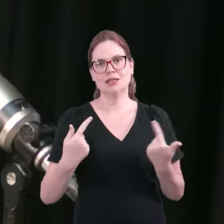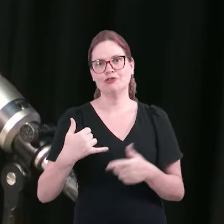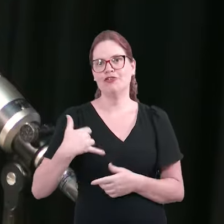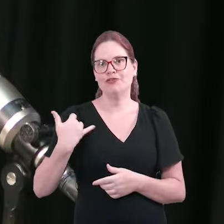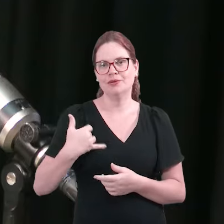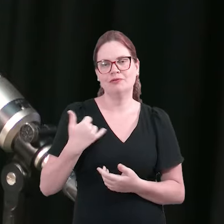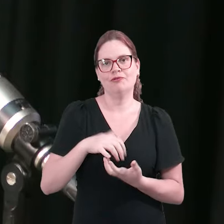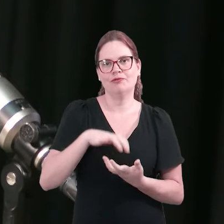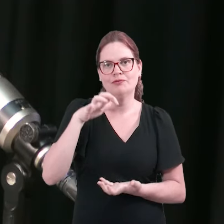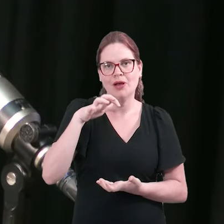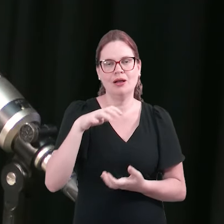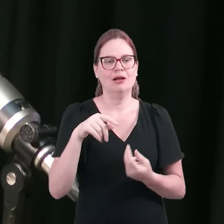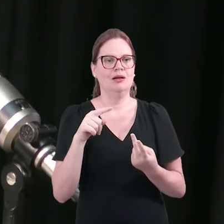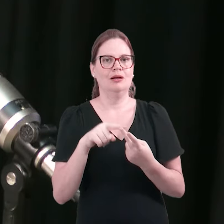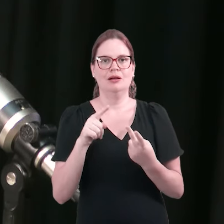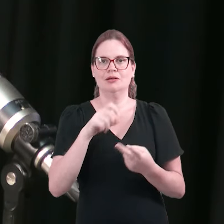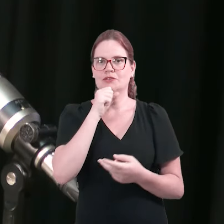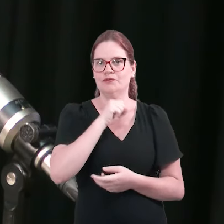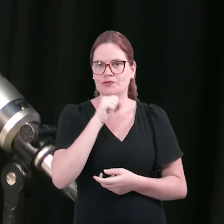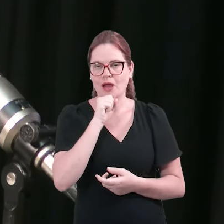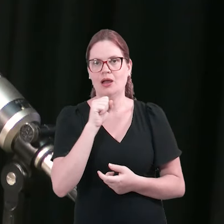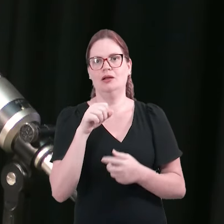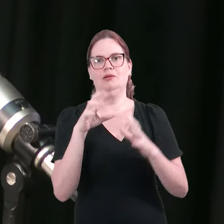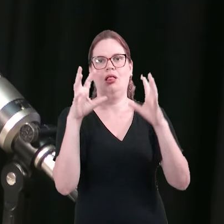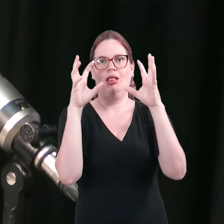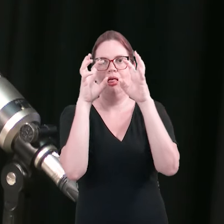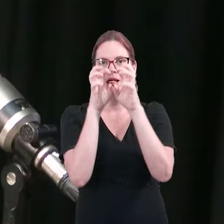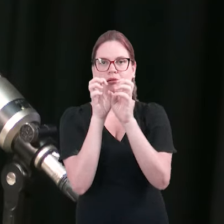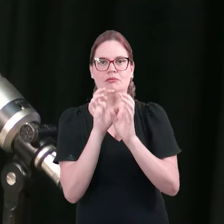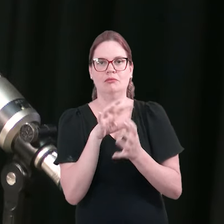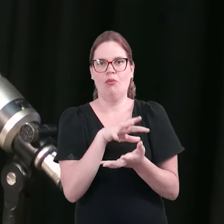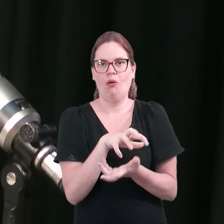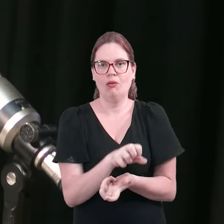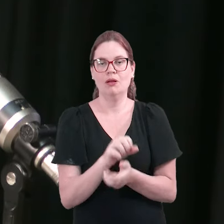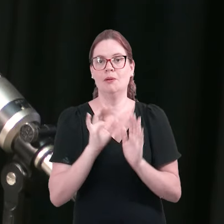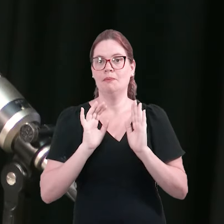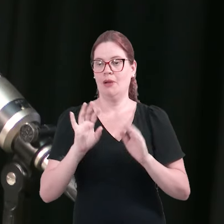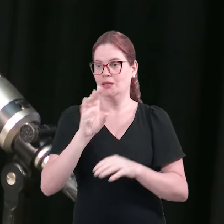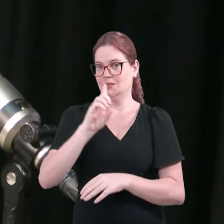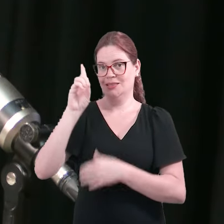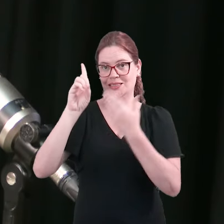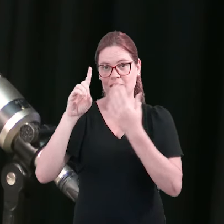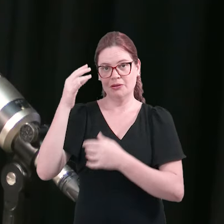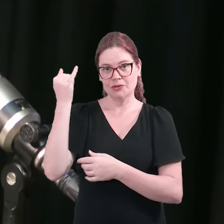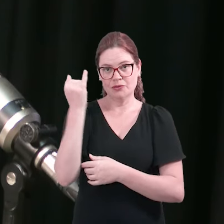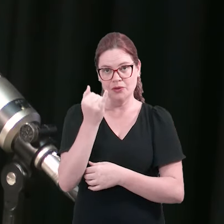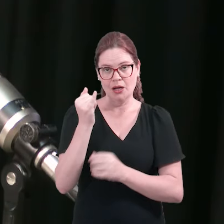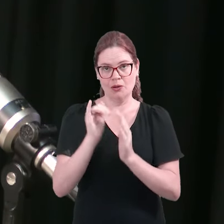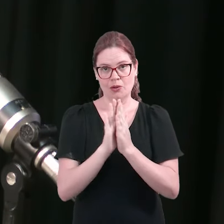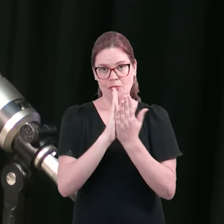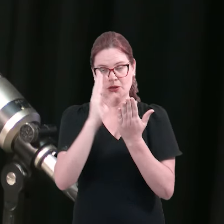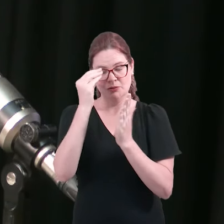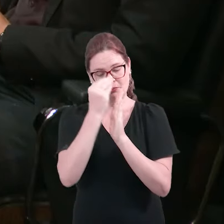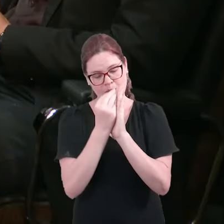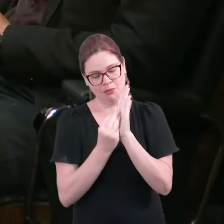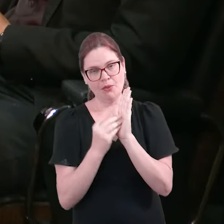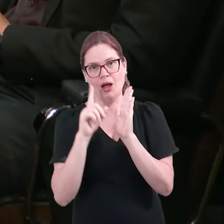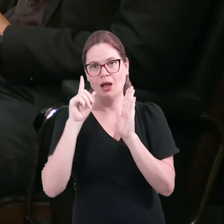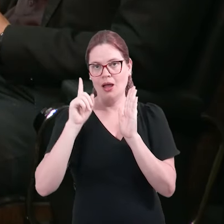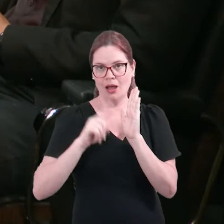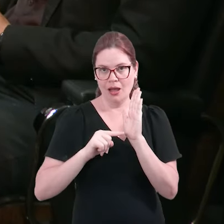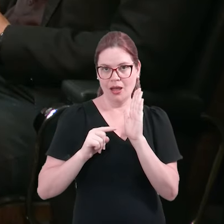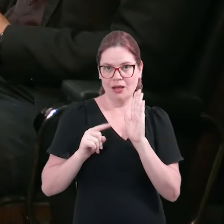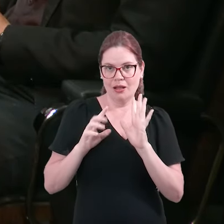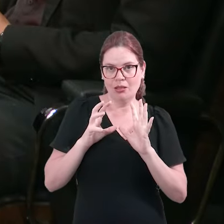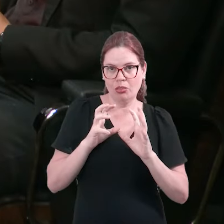vai sofrer a ação do tempo, mas a palavra de Deus não, porque a origem dela é a eternidade.